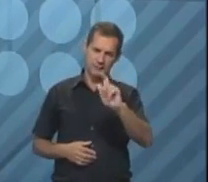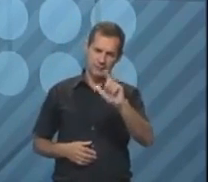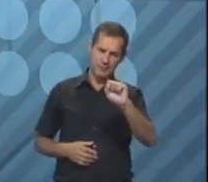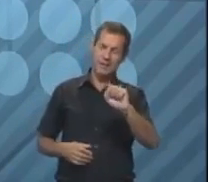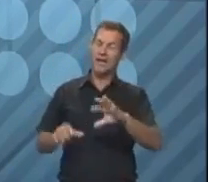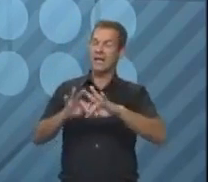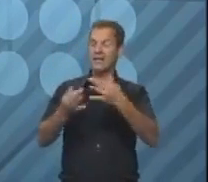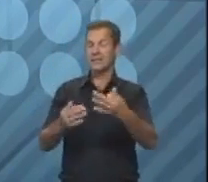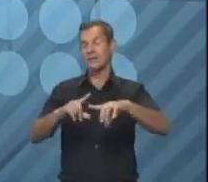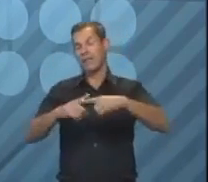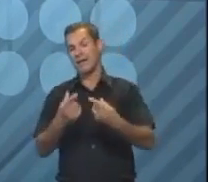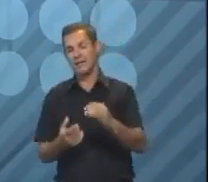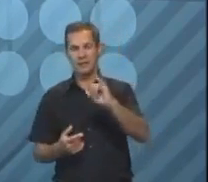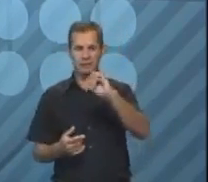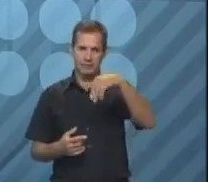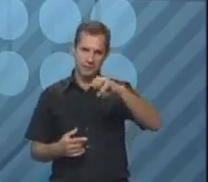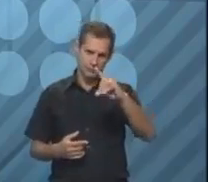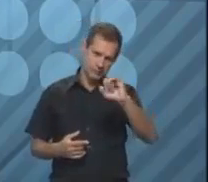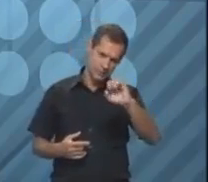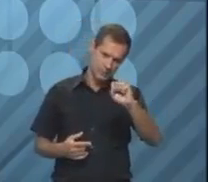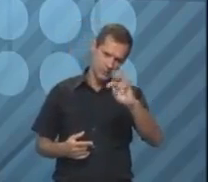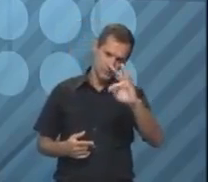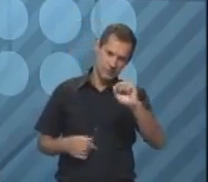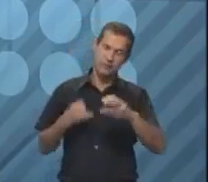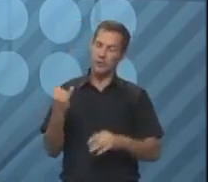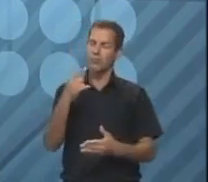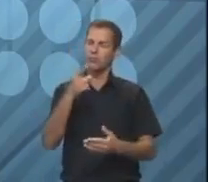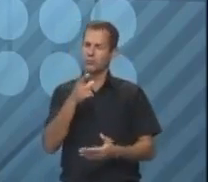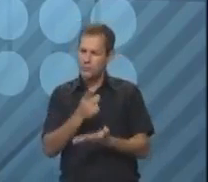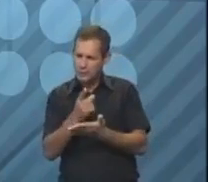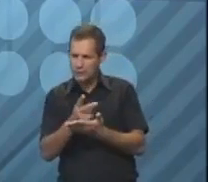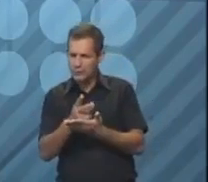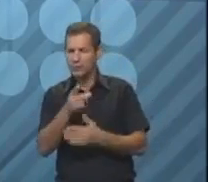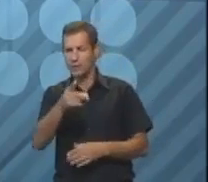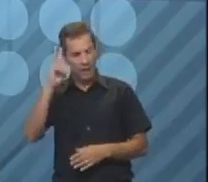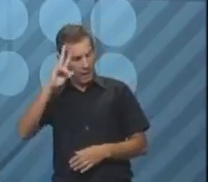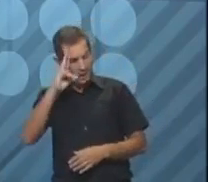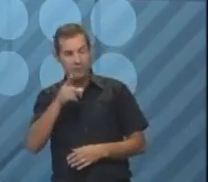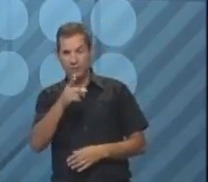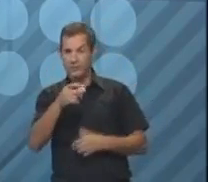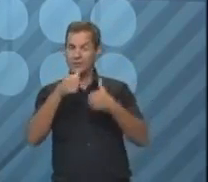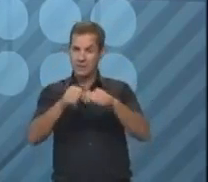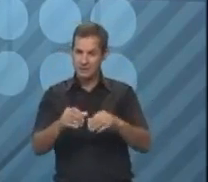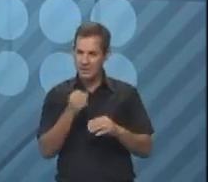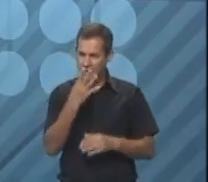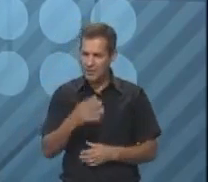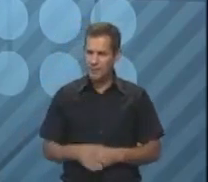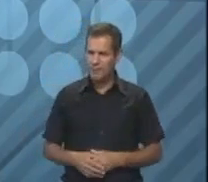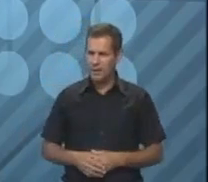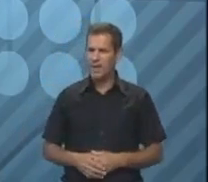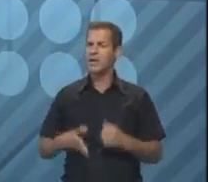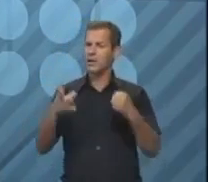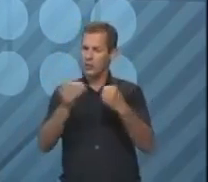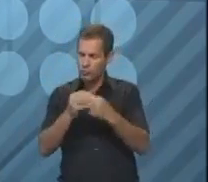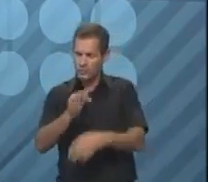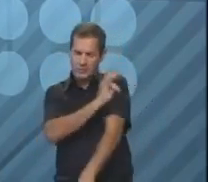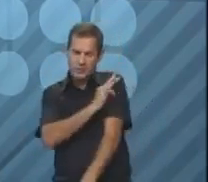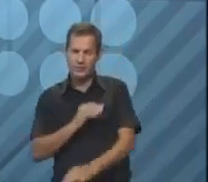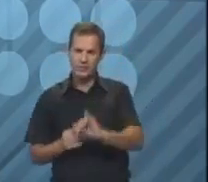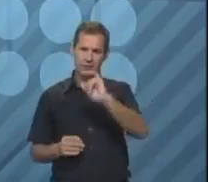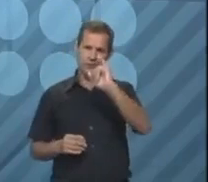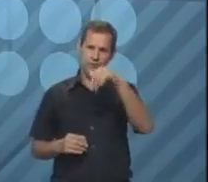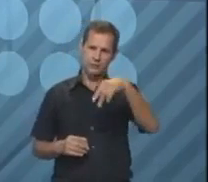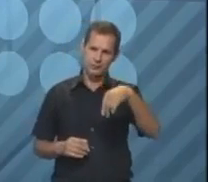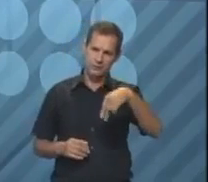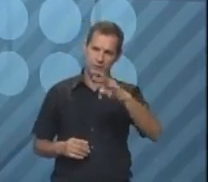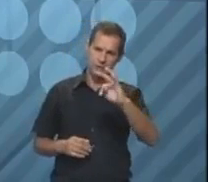em integrais imediatas. Então é por isso que é importante que você relembre, que você esteja bem familiarizado com essas técnicas de